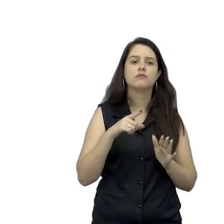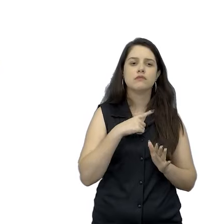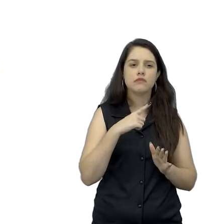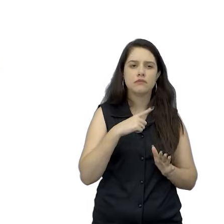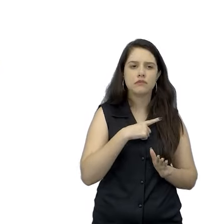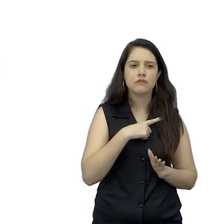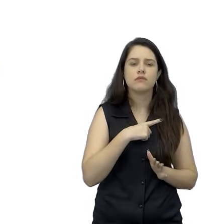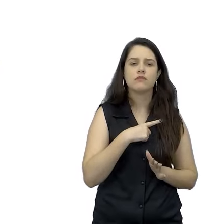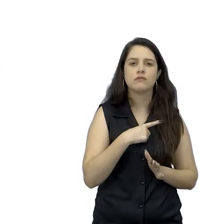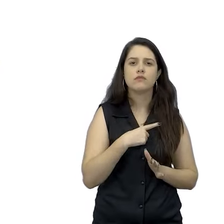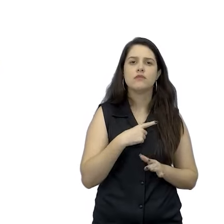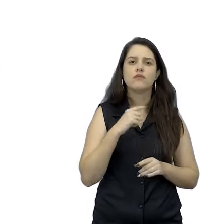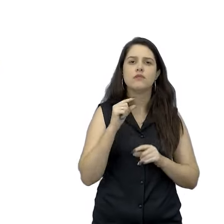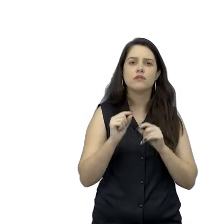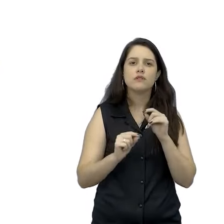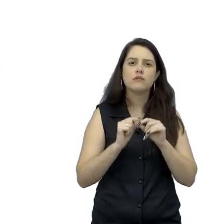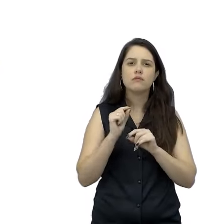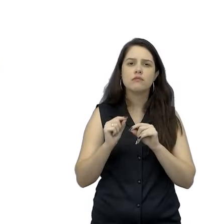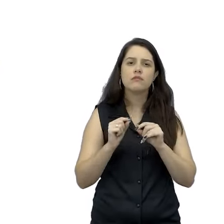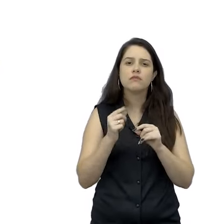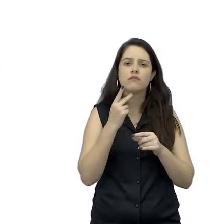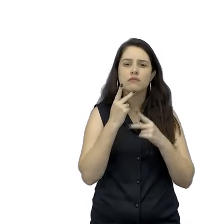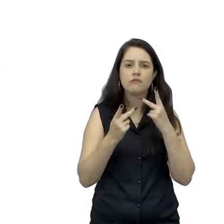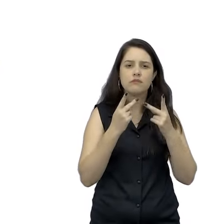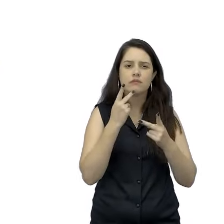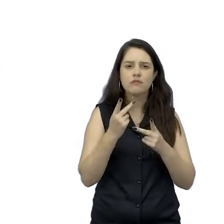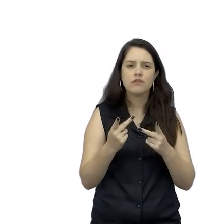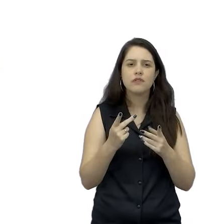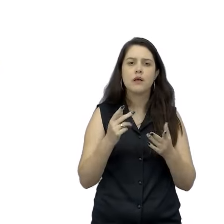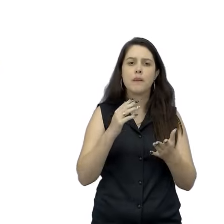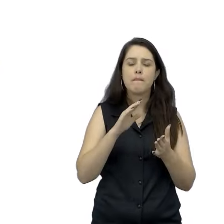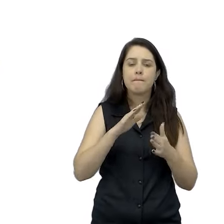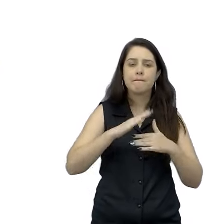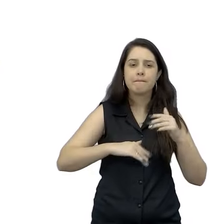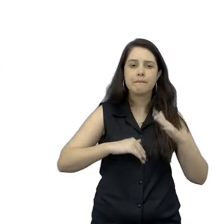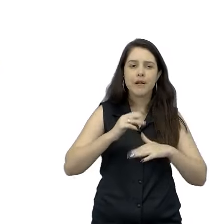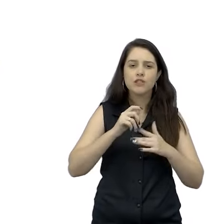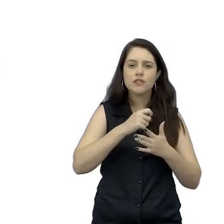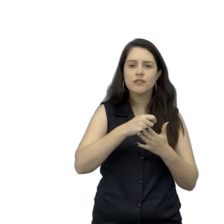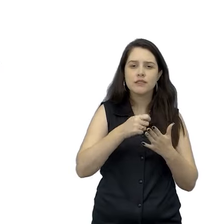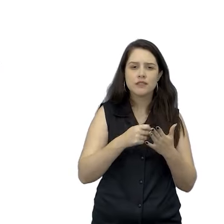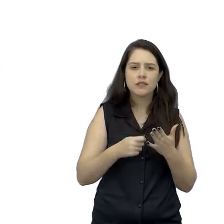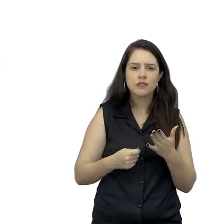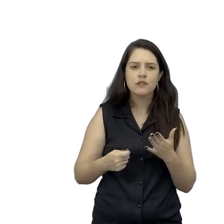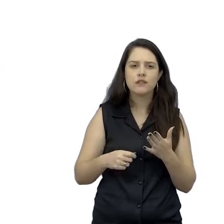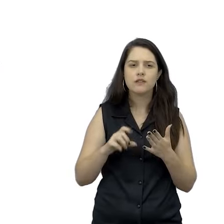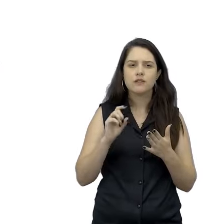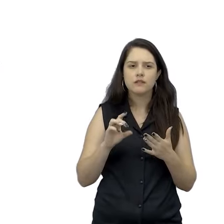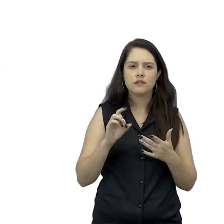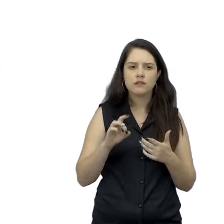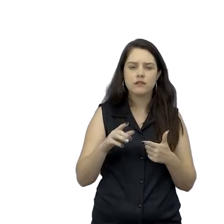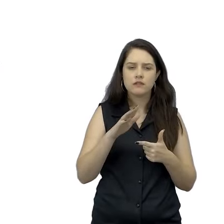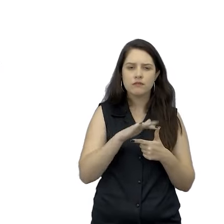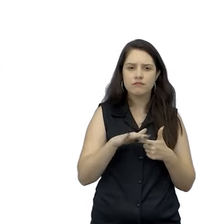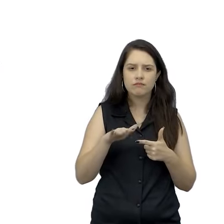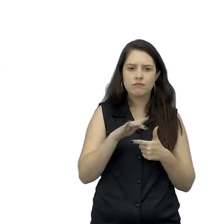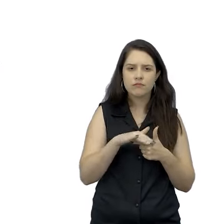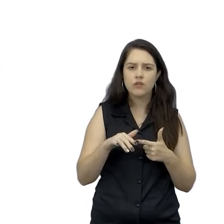Kleiman, que ela fala, né, das práticas de leitura e escrita, ela relaciona, né, com a situação